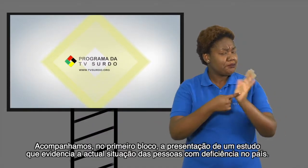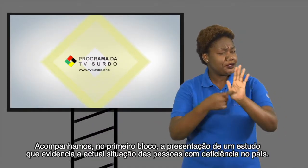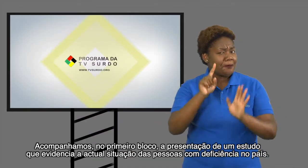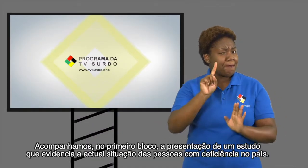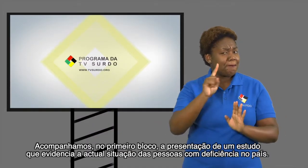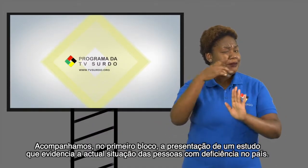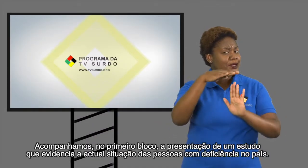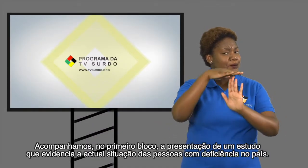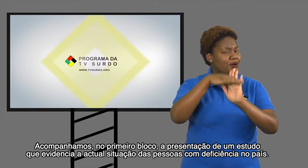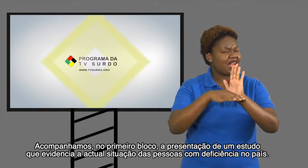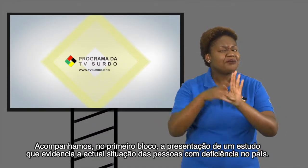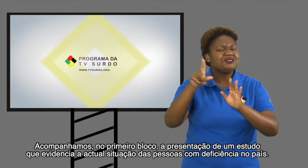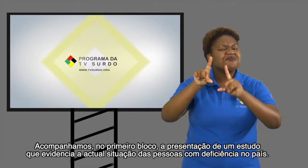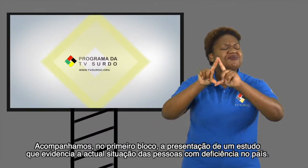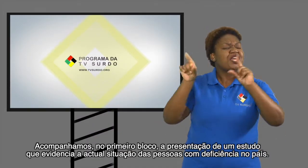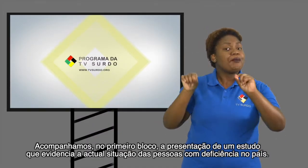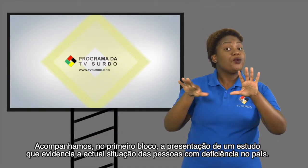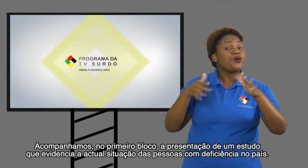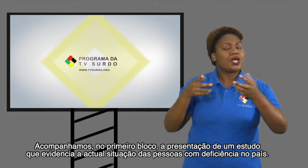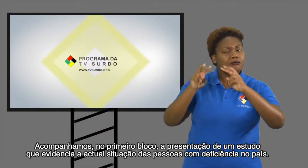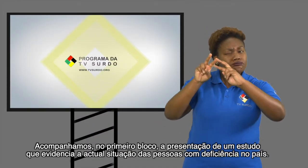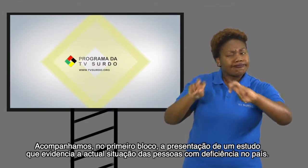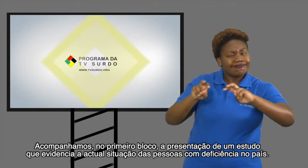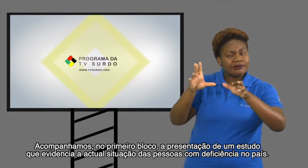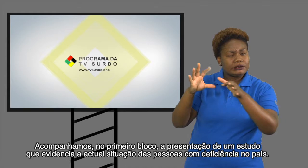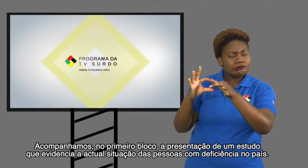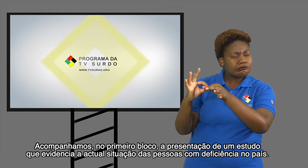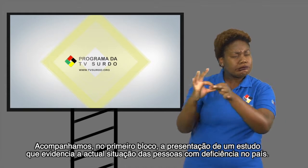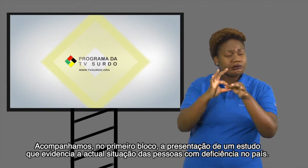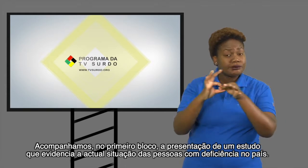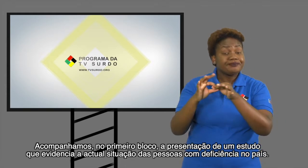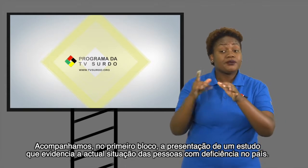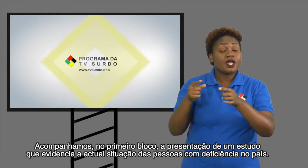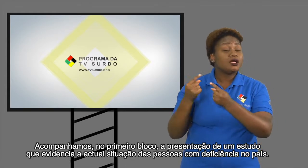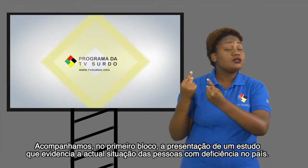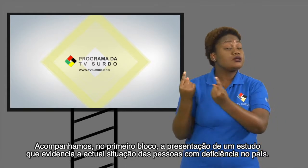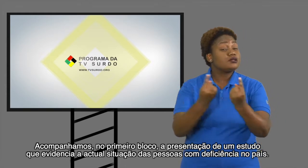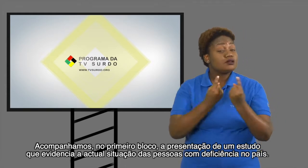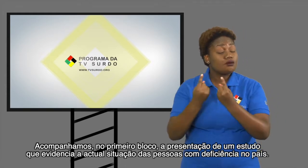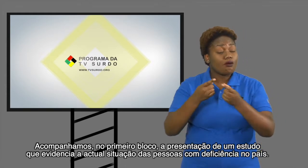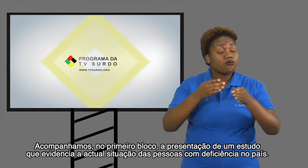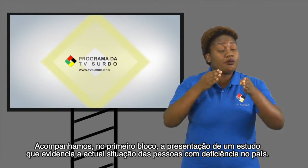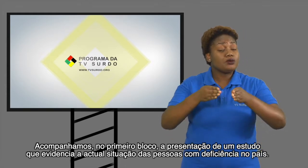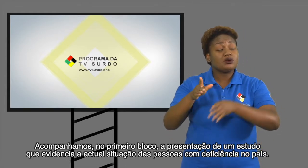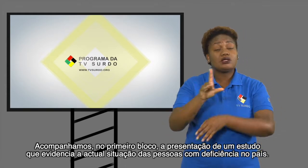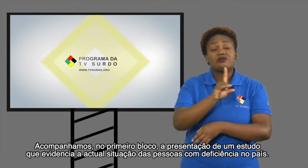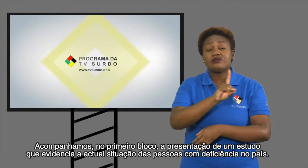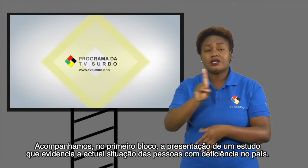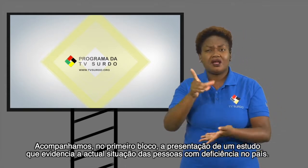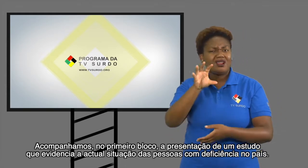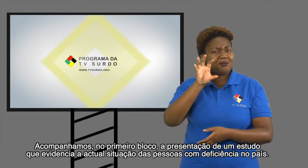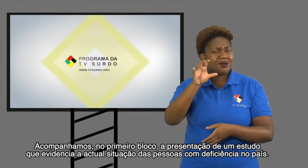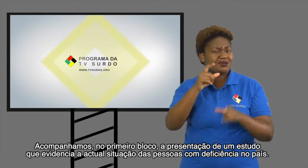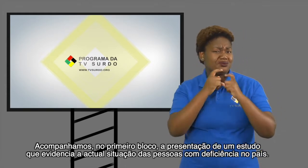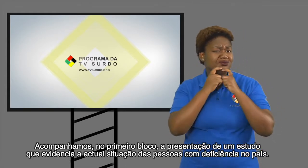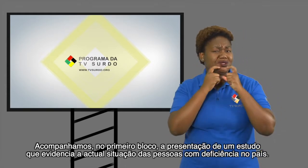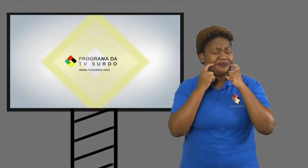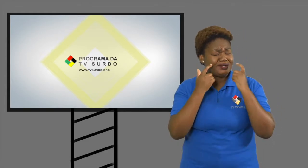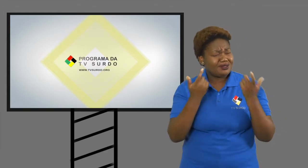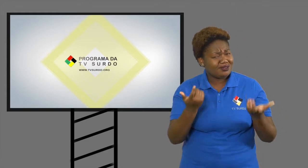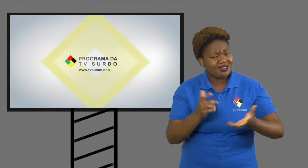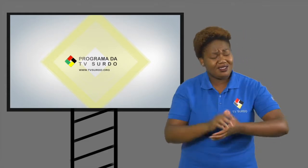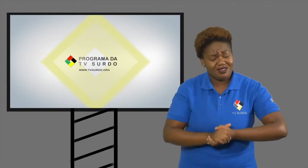Acompanhamos no primeiro bloco a apresentação de um estudo que evidencia a atual situação das pessoas com deficiência no